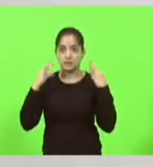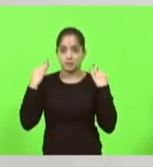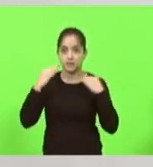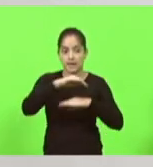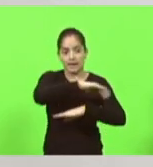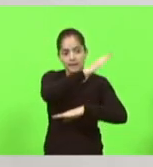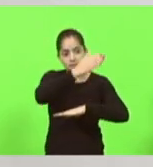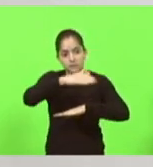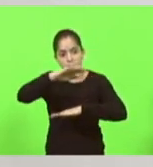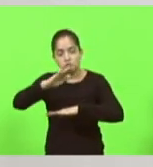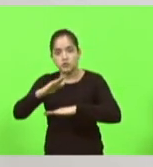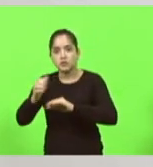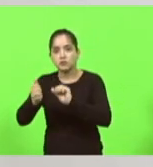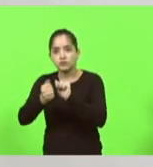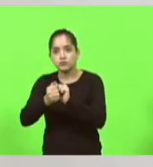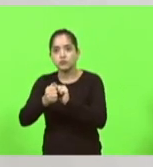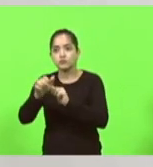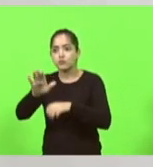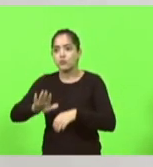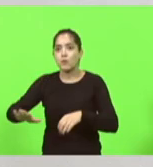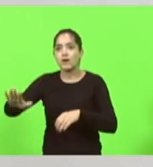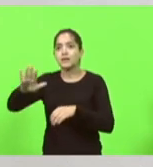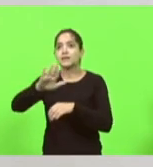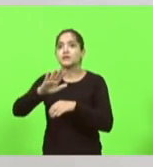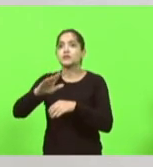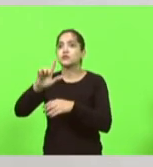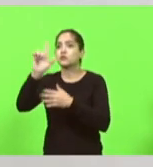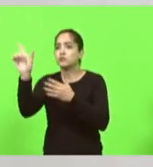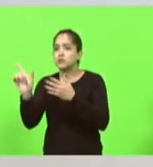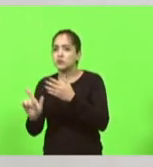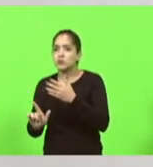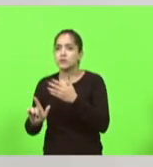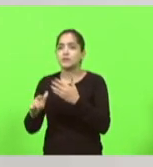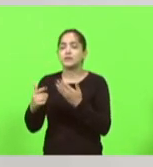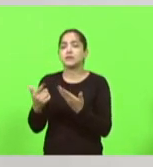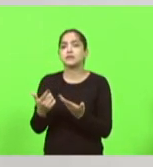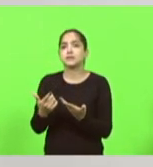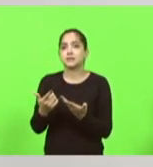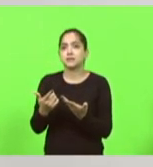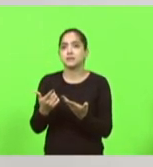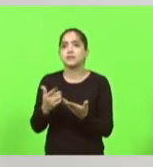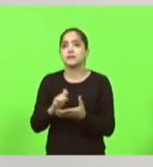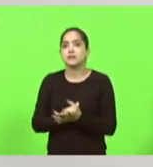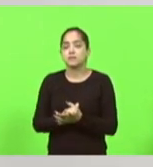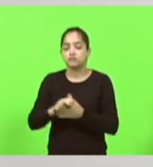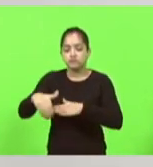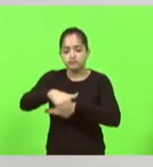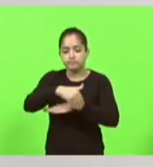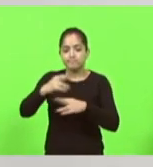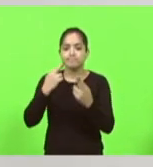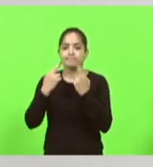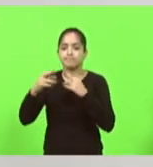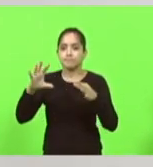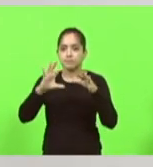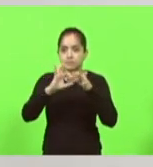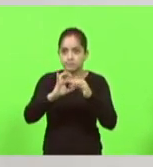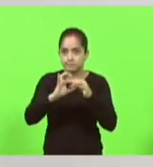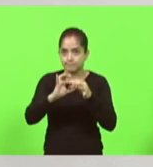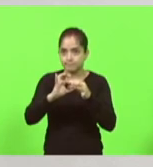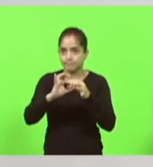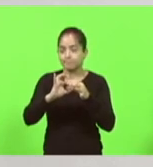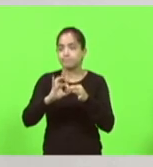região litorânea, buscar pavimentações, o sonho de uma Interpraias, uma rodovia que ligasse o turismo serrano a